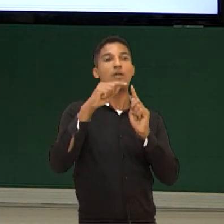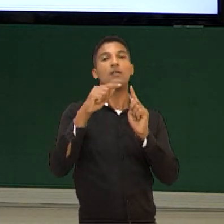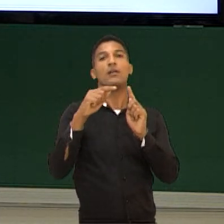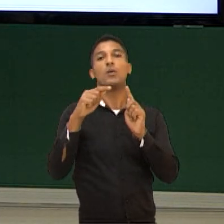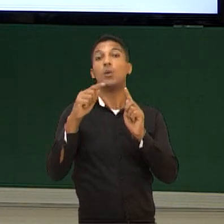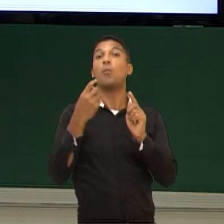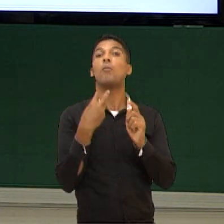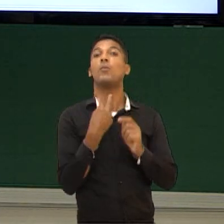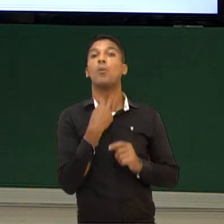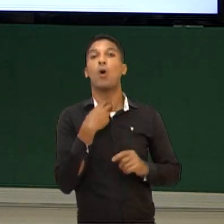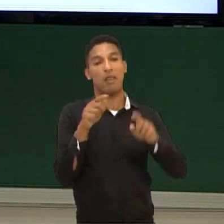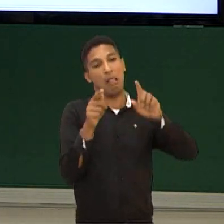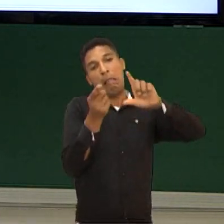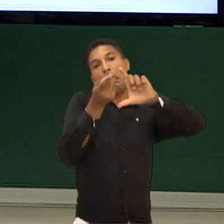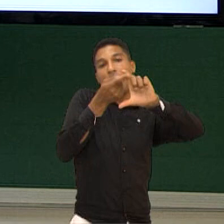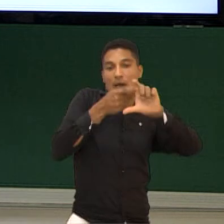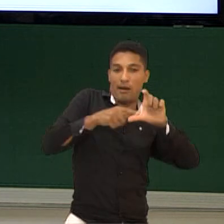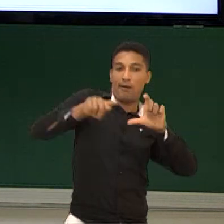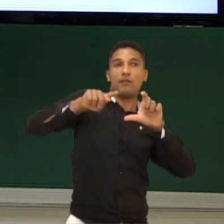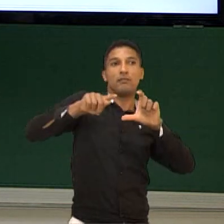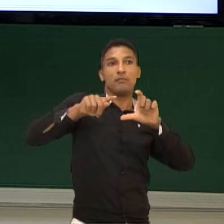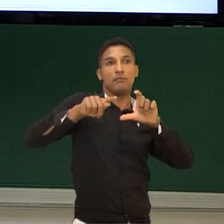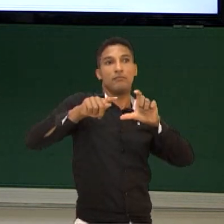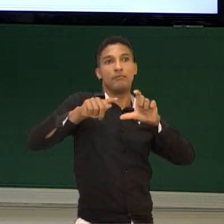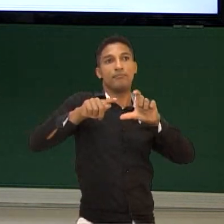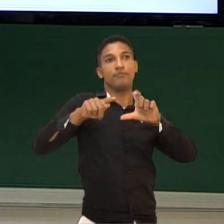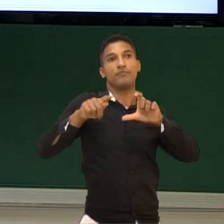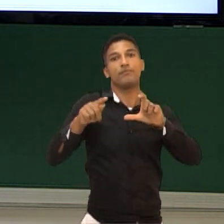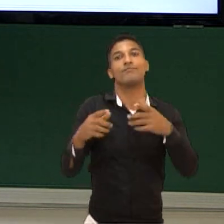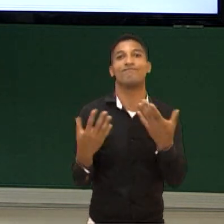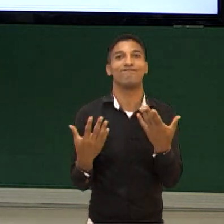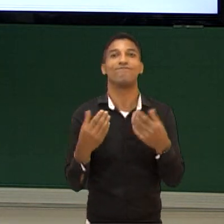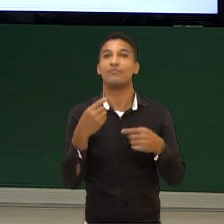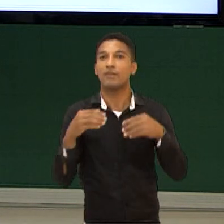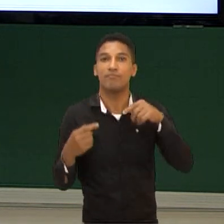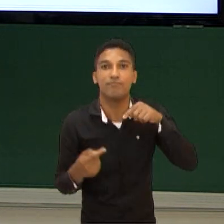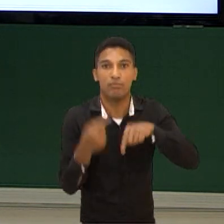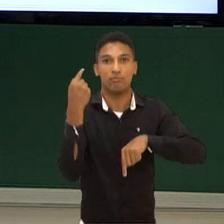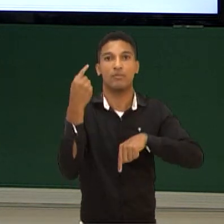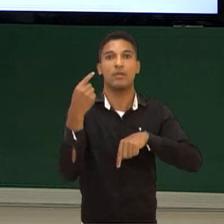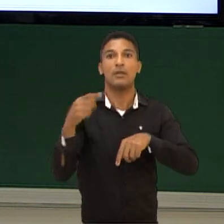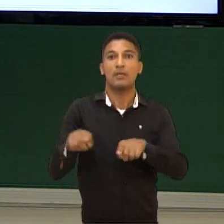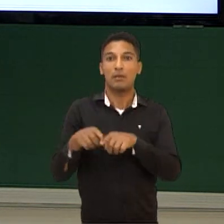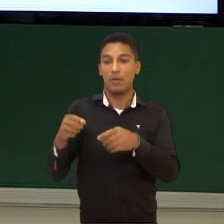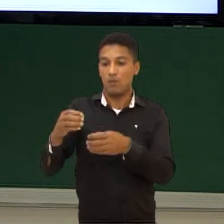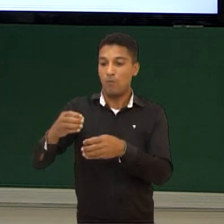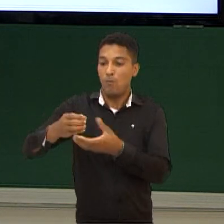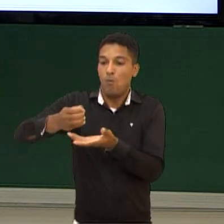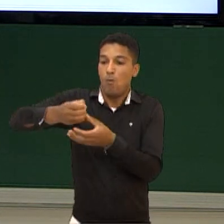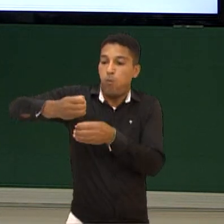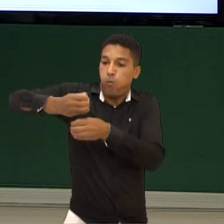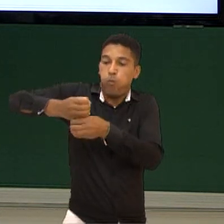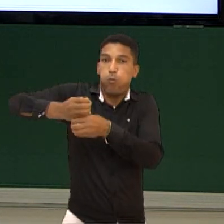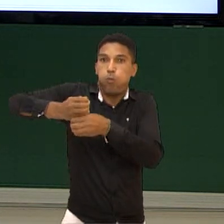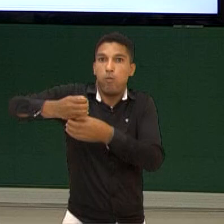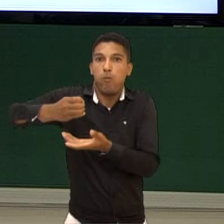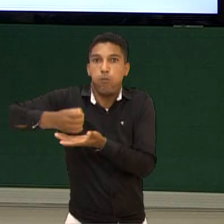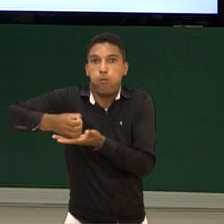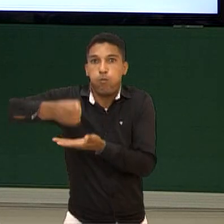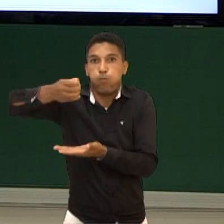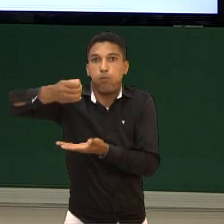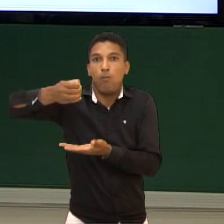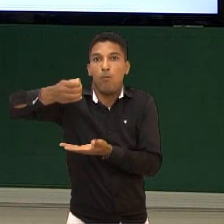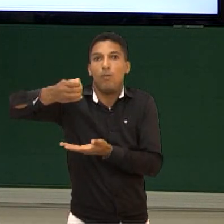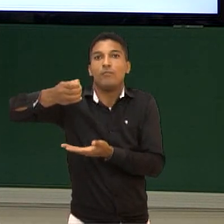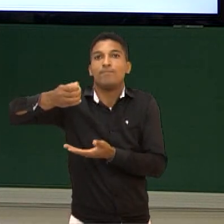Podemos eliminar essa lua, né? E esse cilindro. Não são polígonos, a gente já sabe. Agora, nós